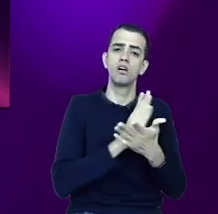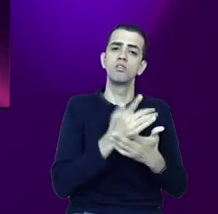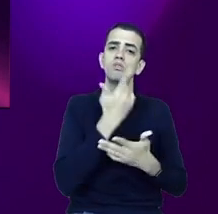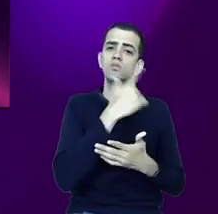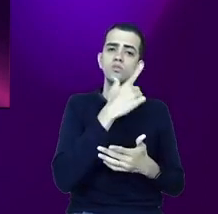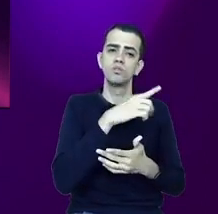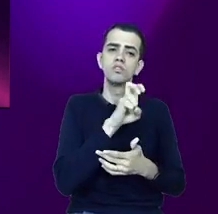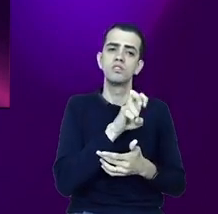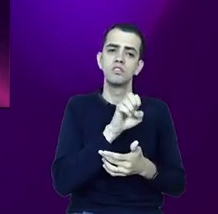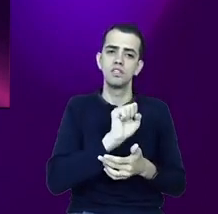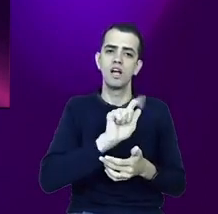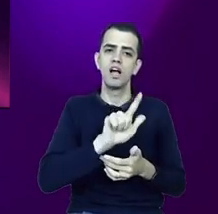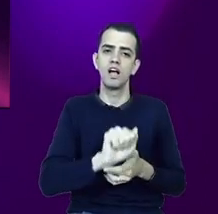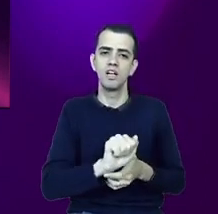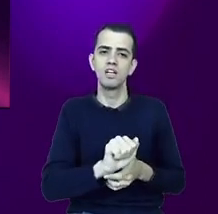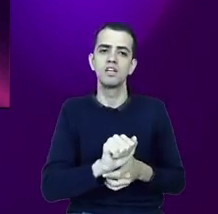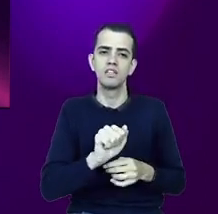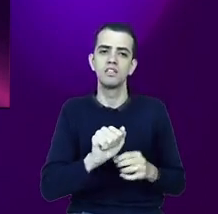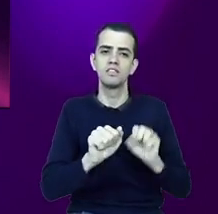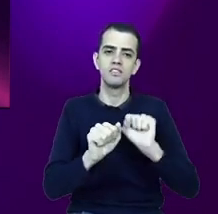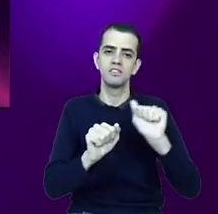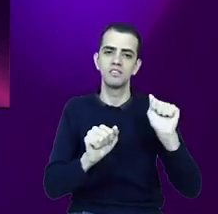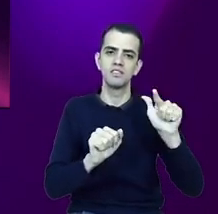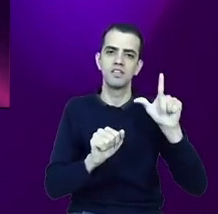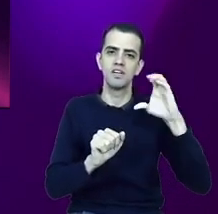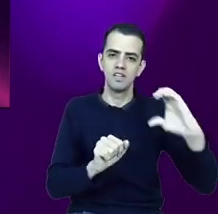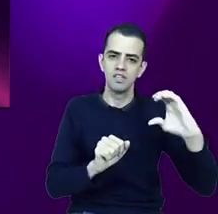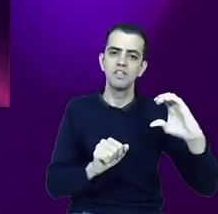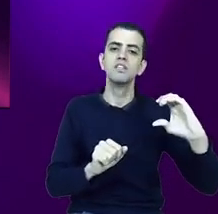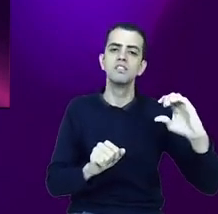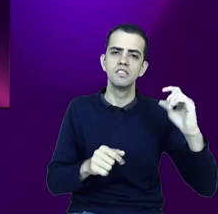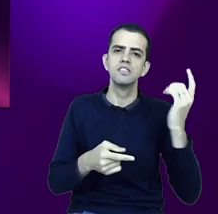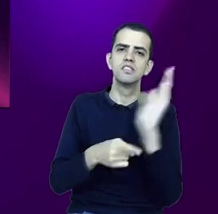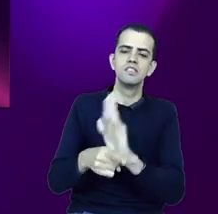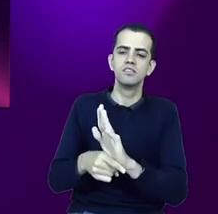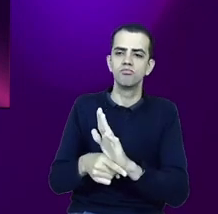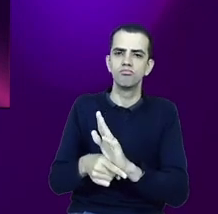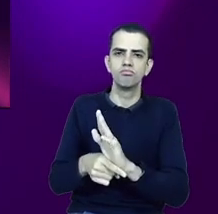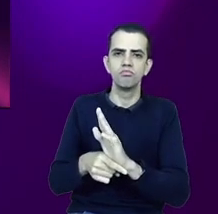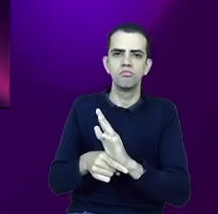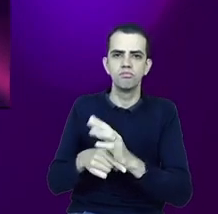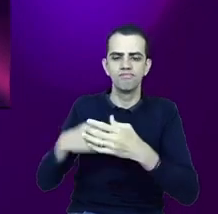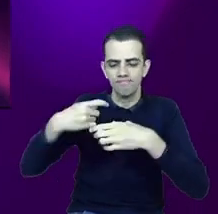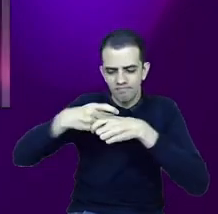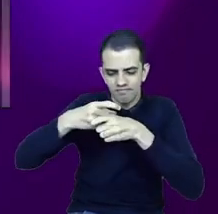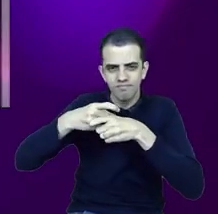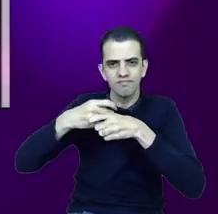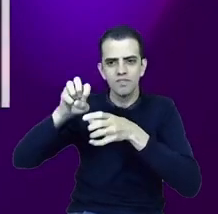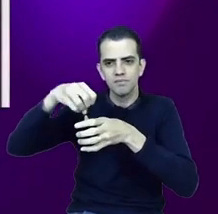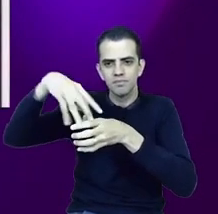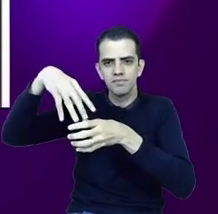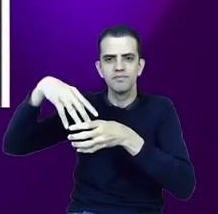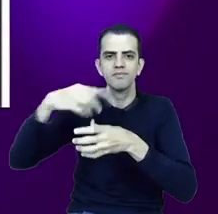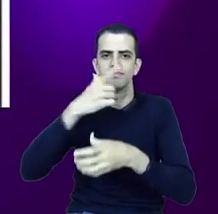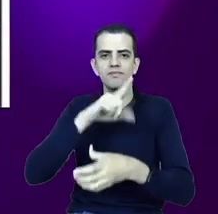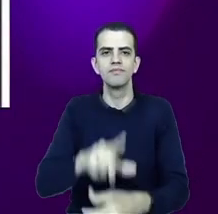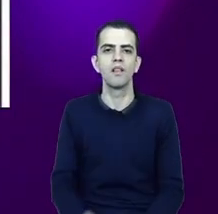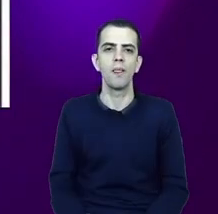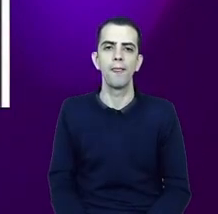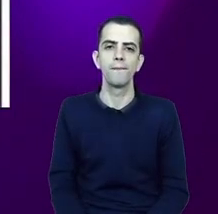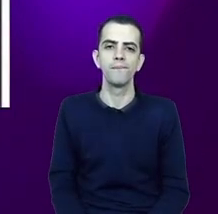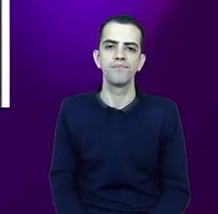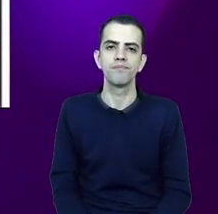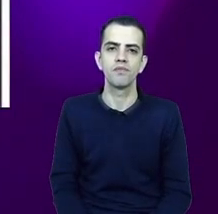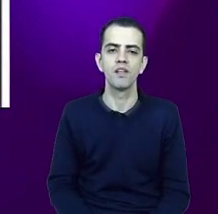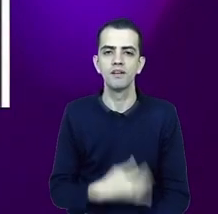infundido para ter esse brilho com relação após o uso do microscópio, né? Aqui temos